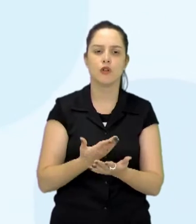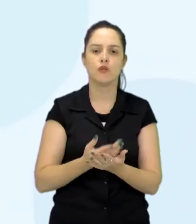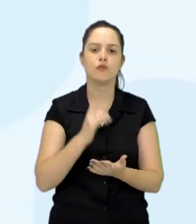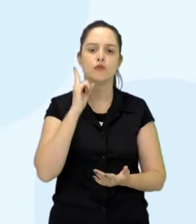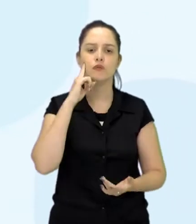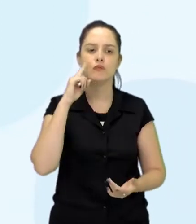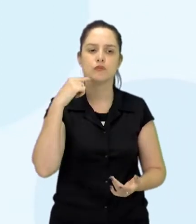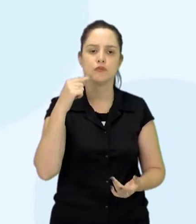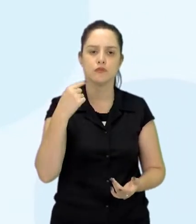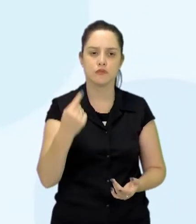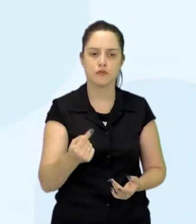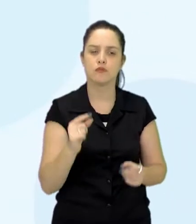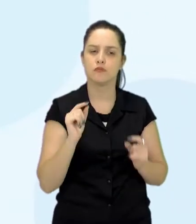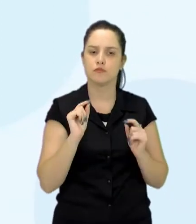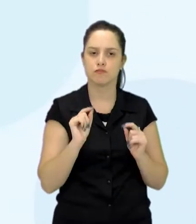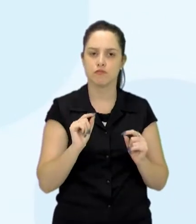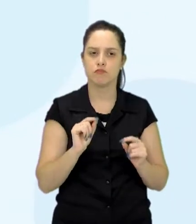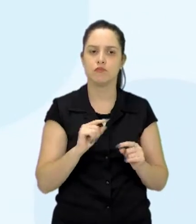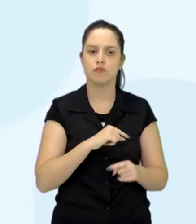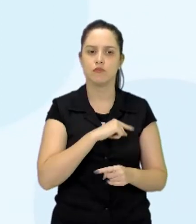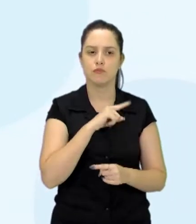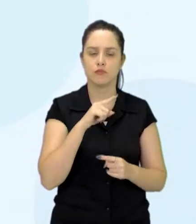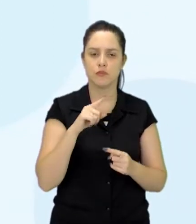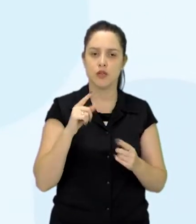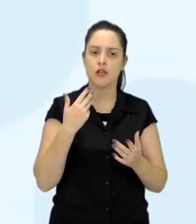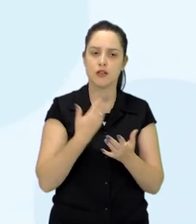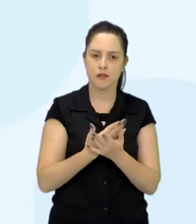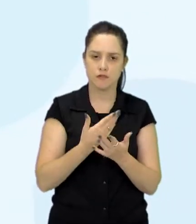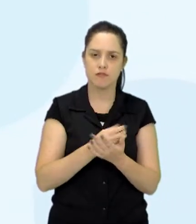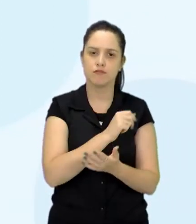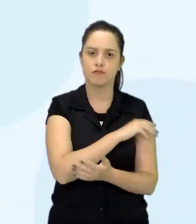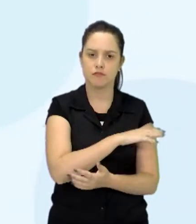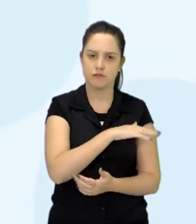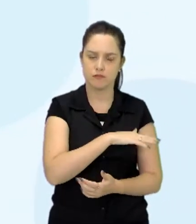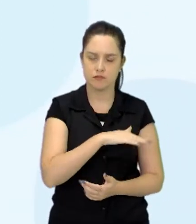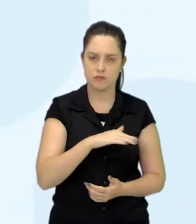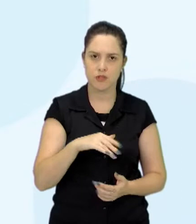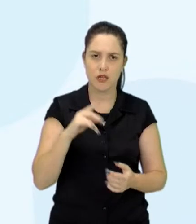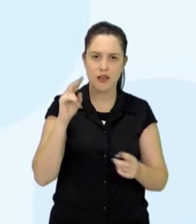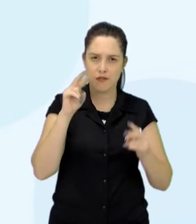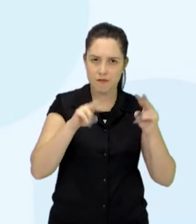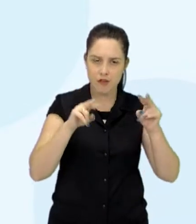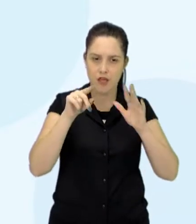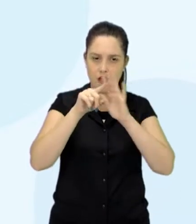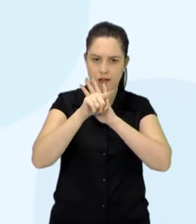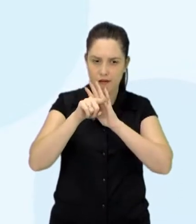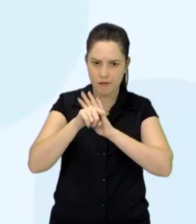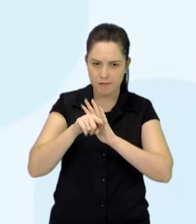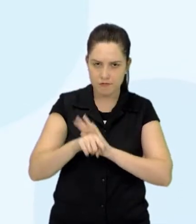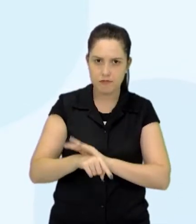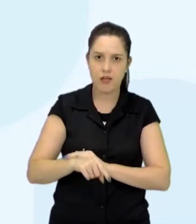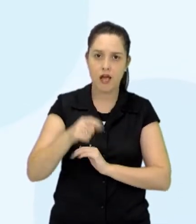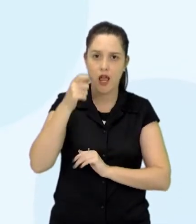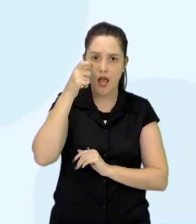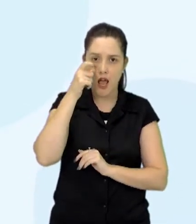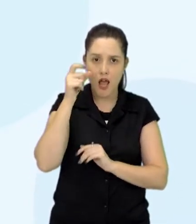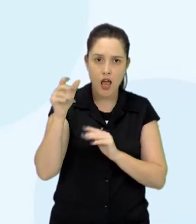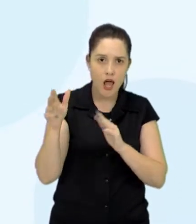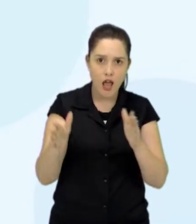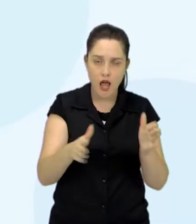sala de aula invertida. Então, o estudante, ele já fez toda a pesquisa, ele assistiu às aulas